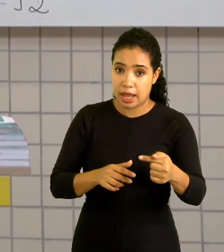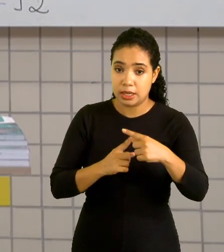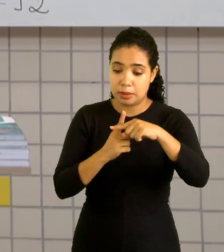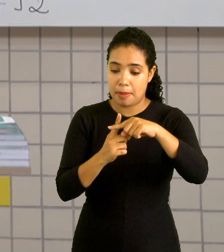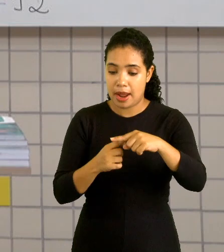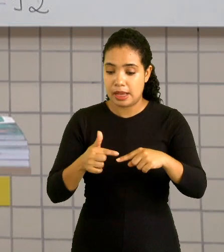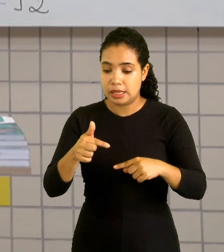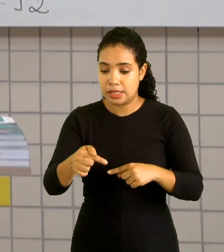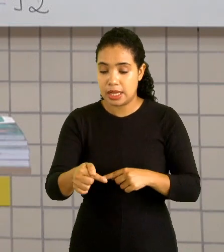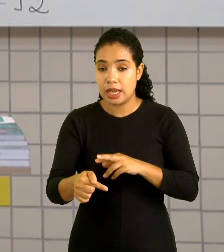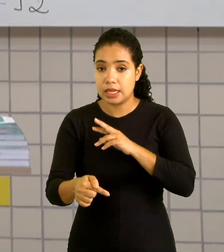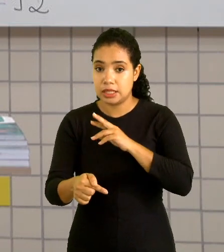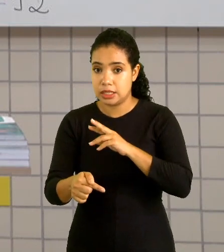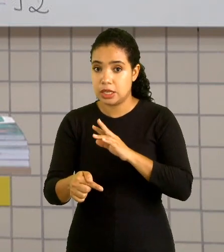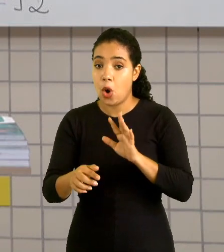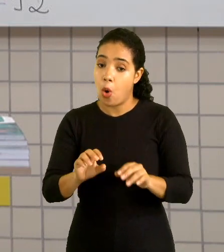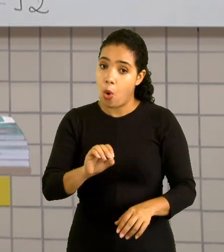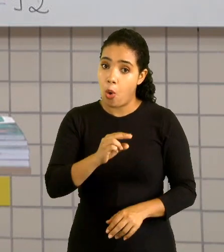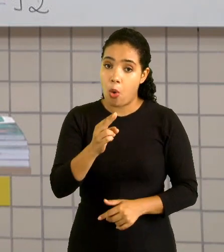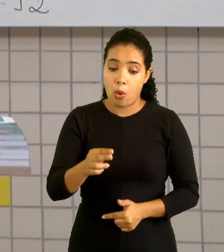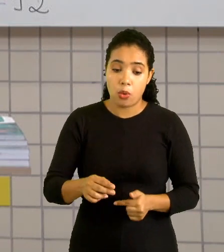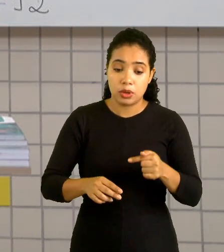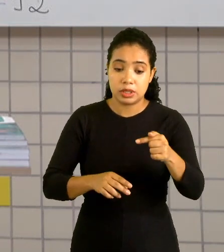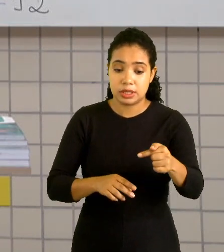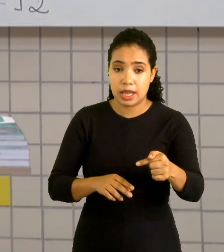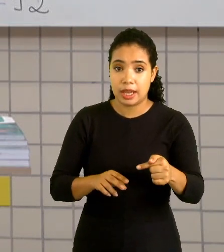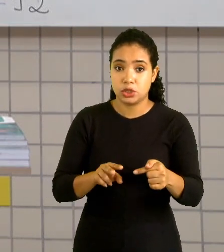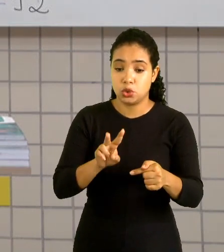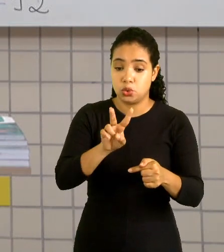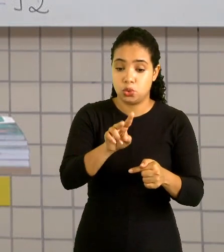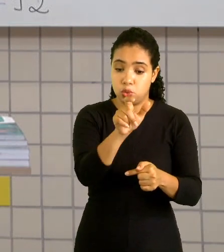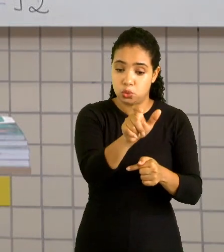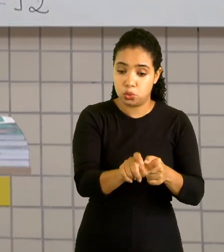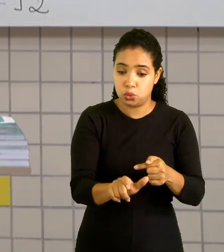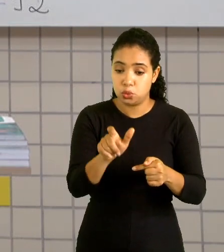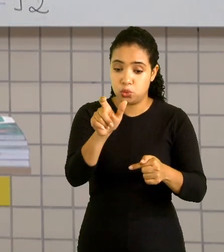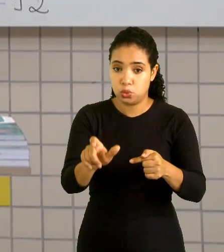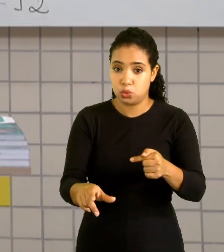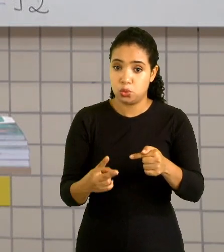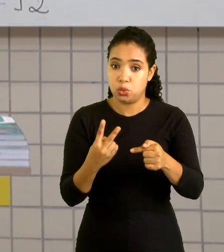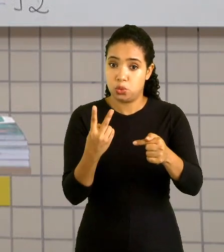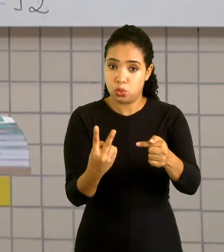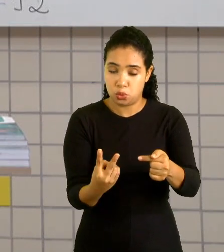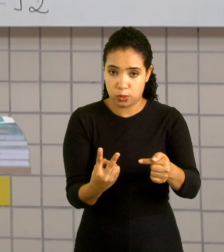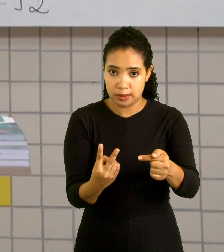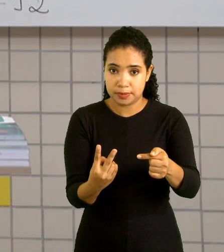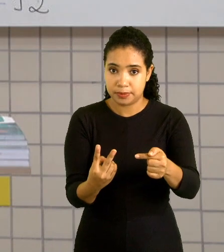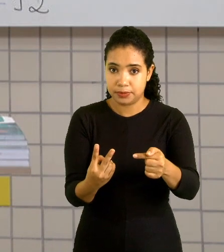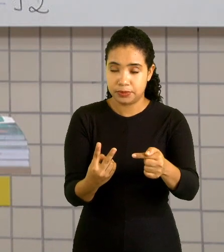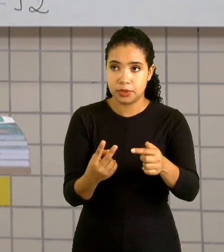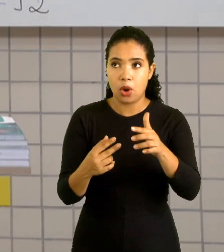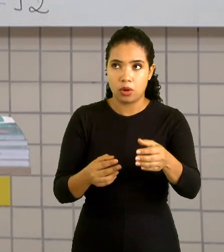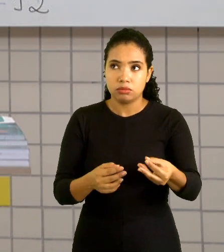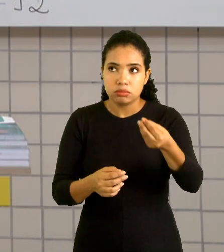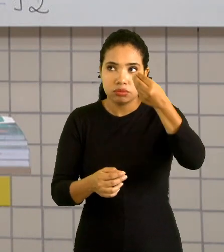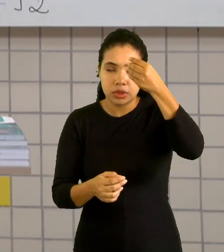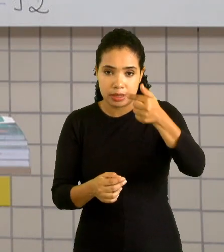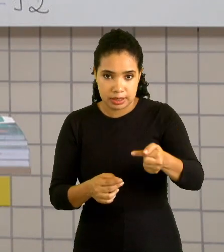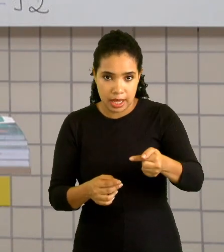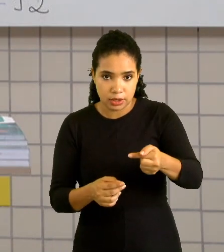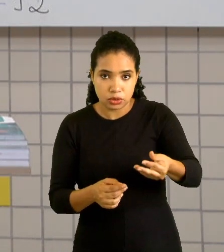duas vezes. Vamos contar comigo? Ou vou colocar na minha cabeça 7 e vou contar mais